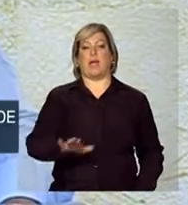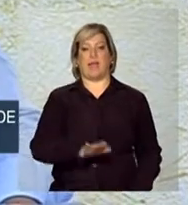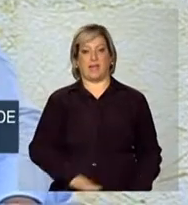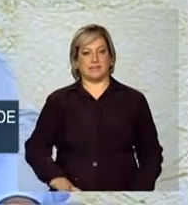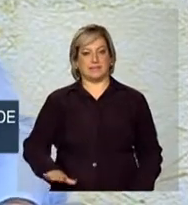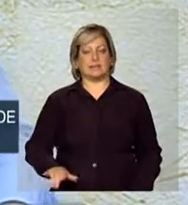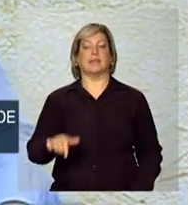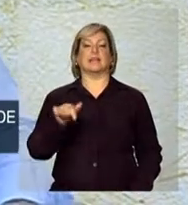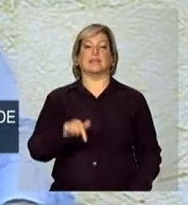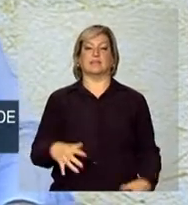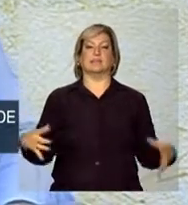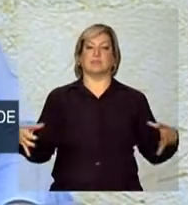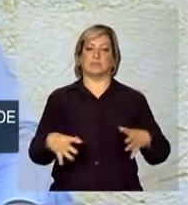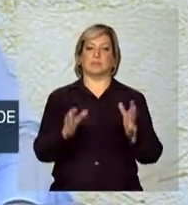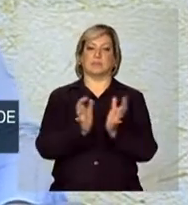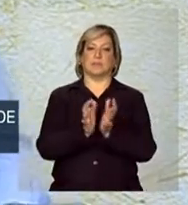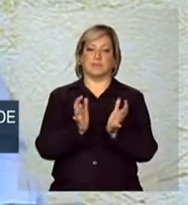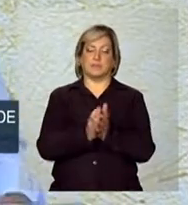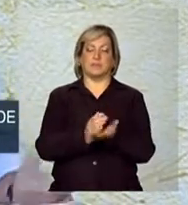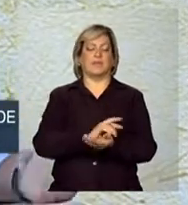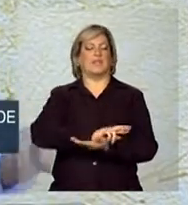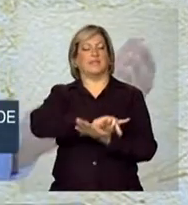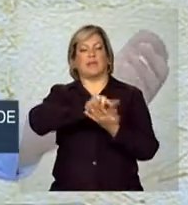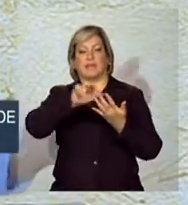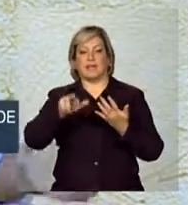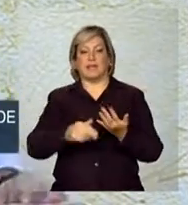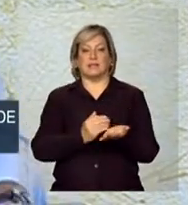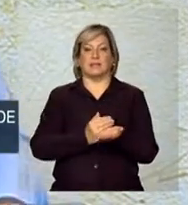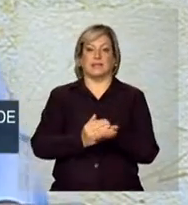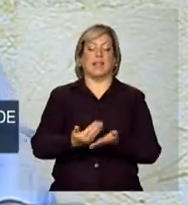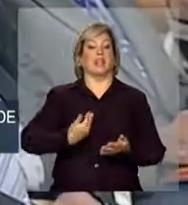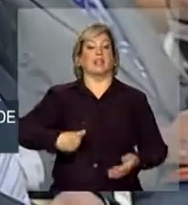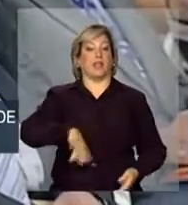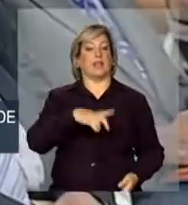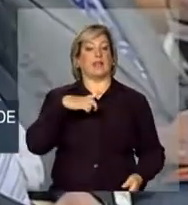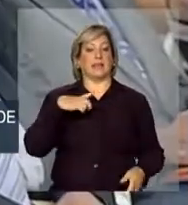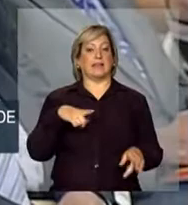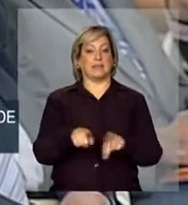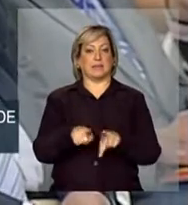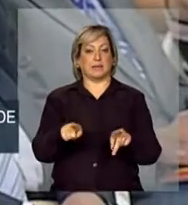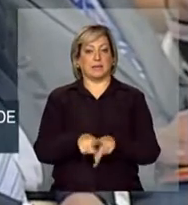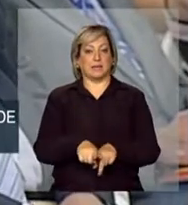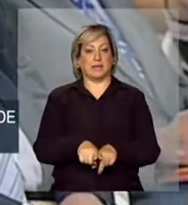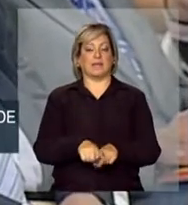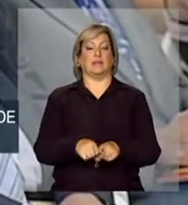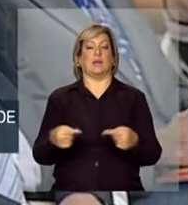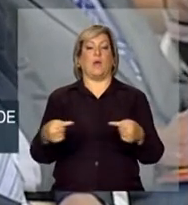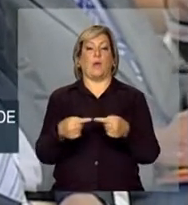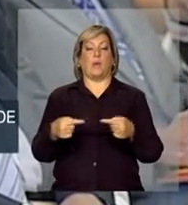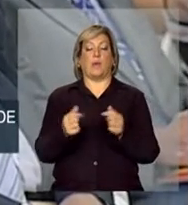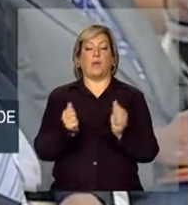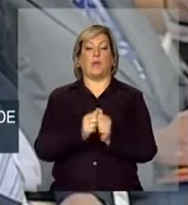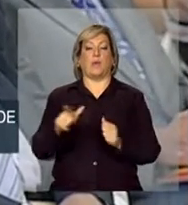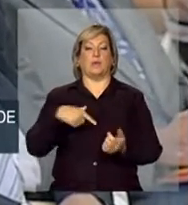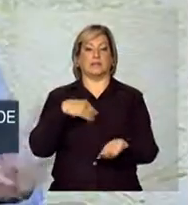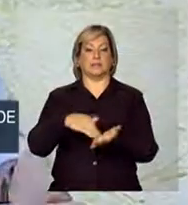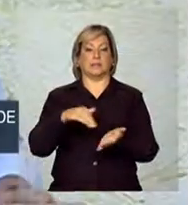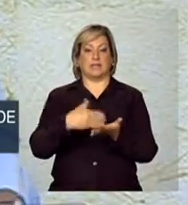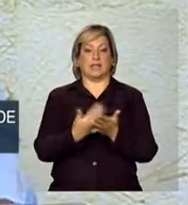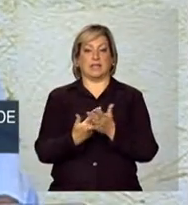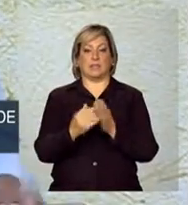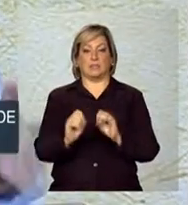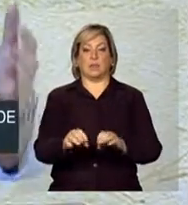Isso faz parte de uma série de iniciativas que estamos também tratando com a secretaria de educação em programas